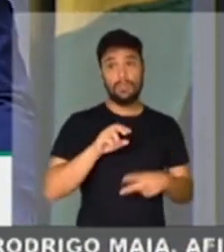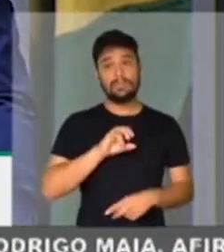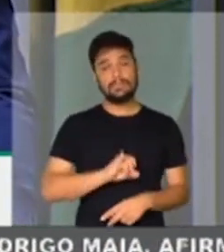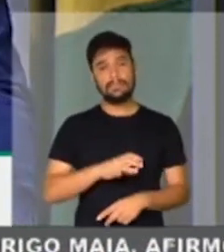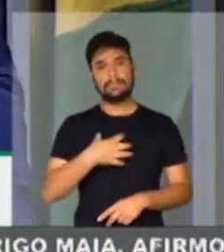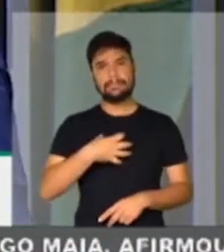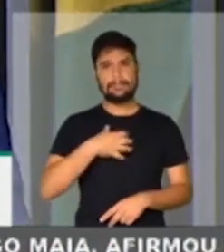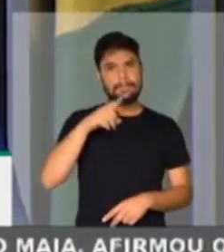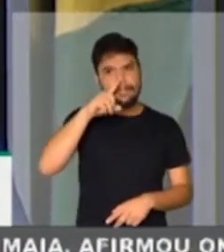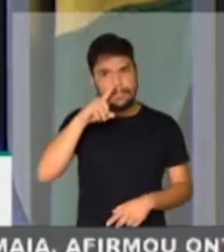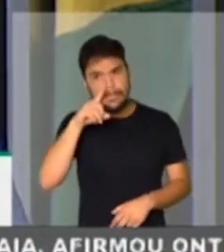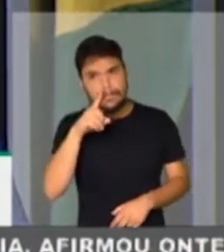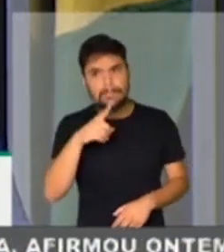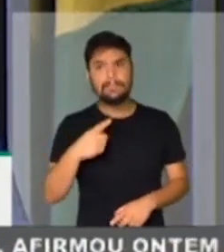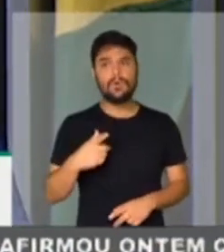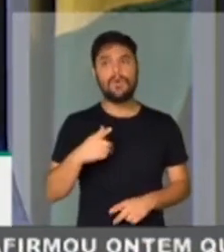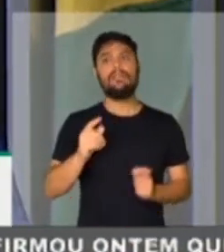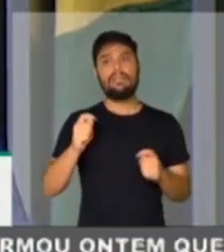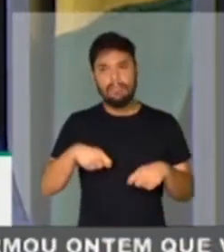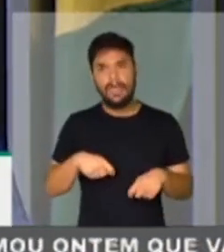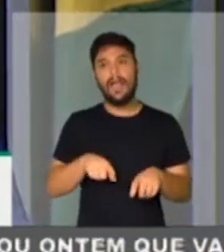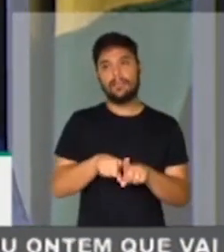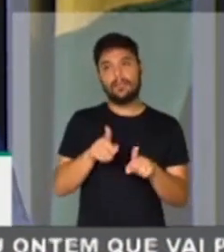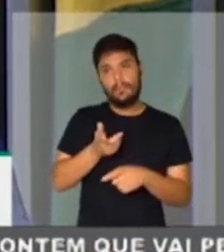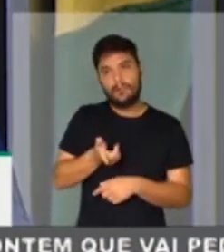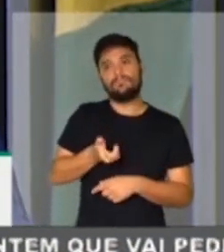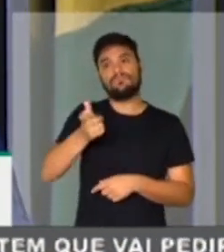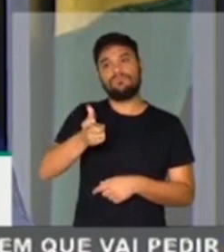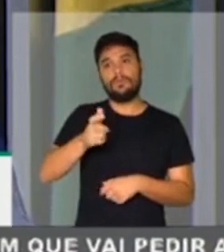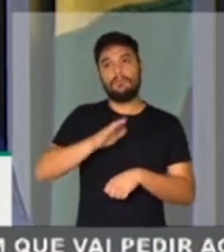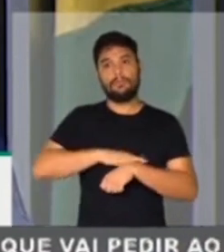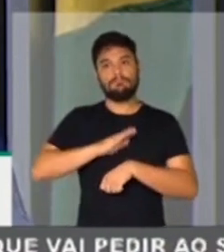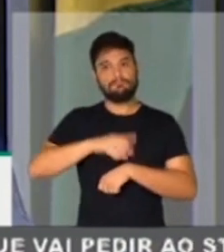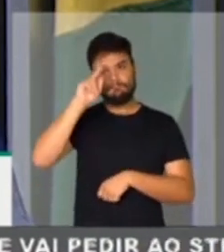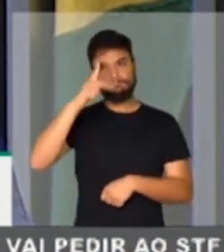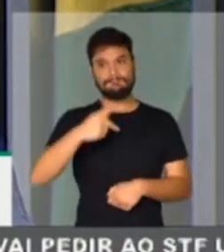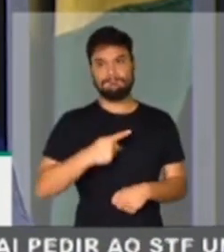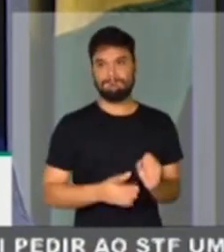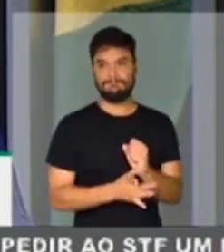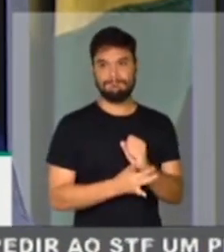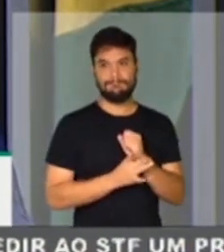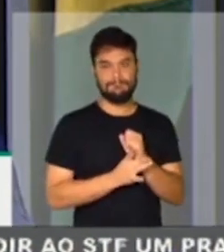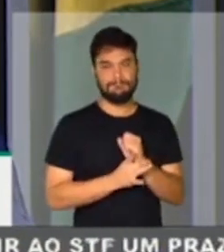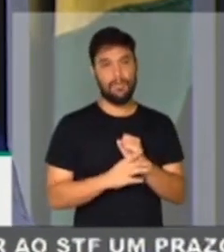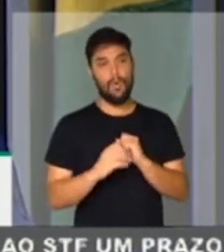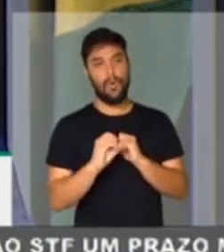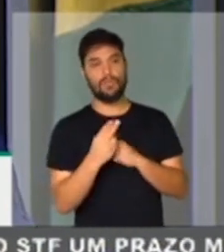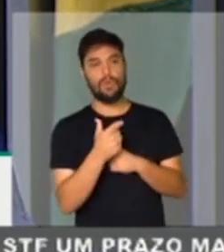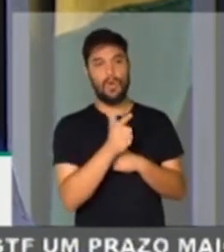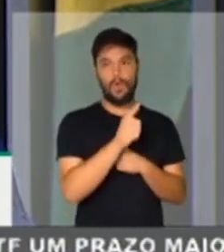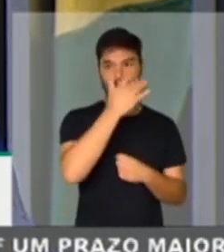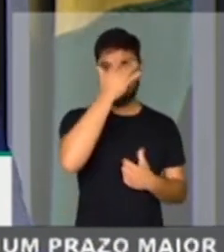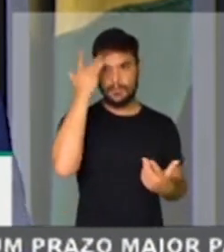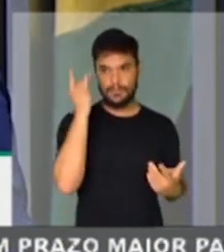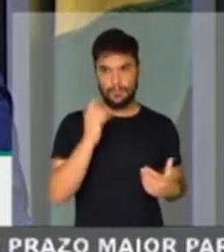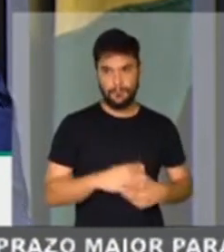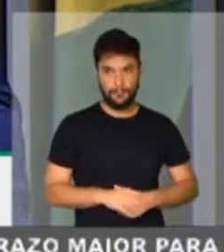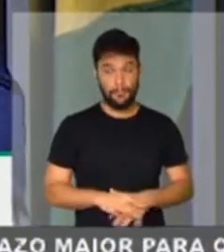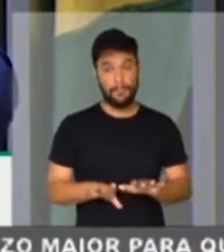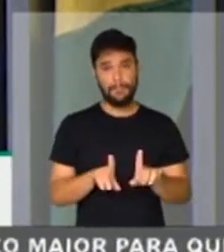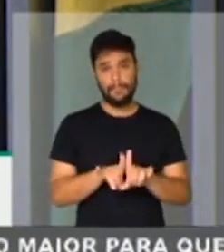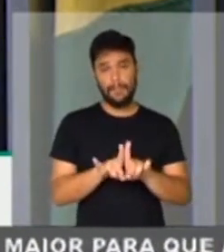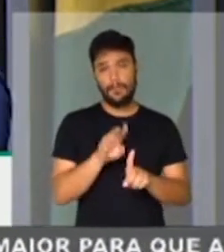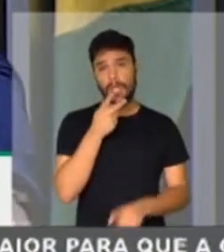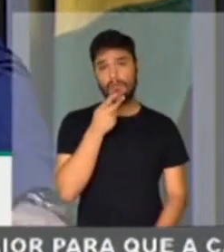armado, previne injusta e iminente agressão a direito seu ou de outrem. E eu quero dizer aqui, mais uma